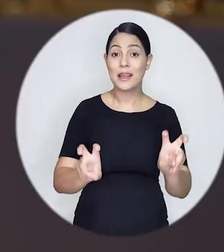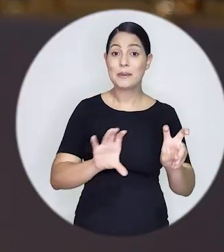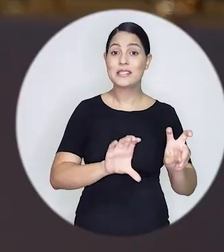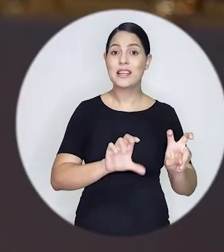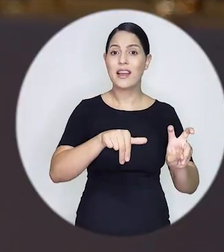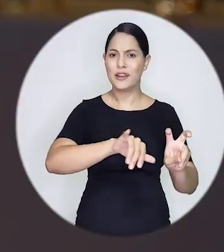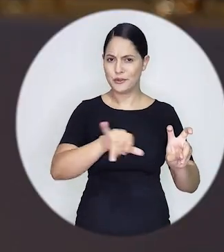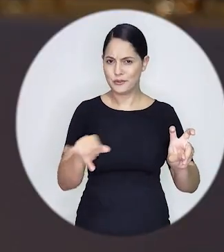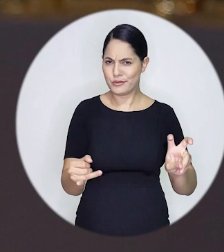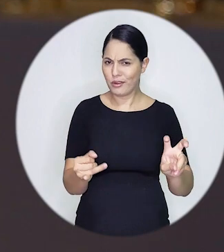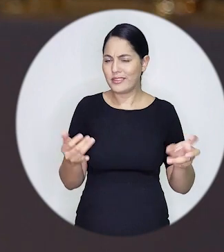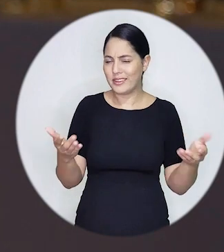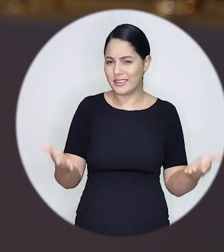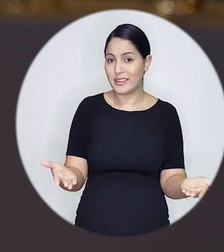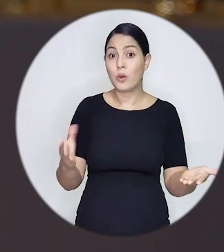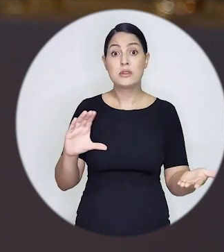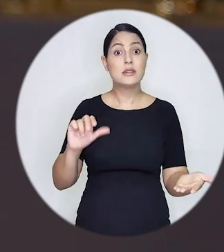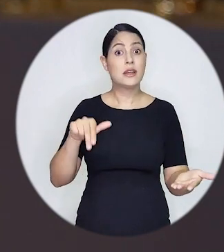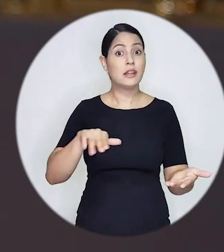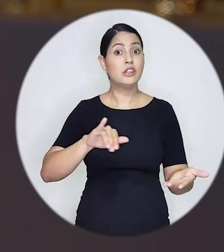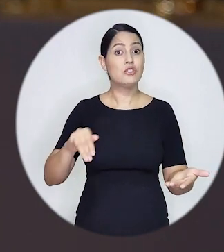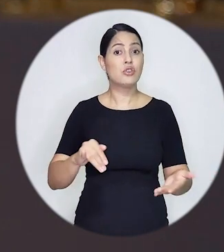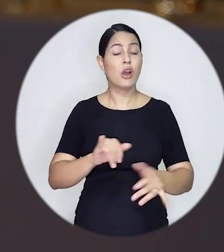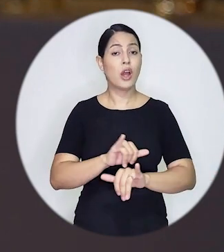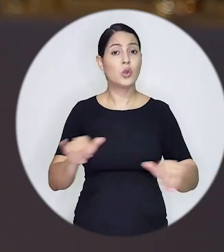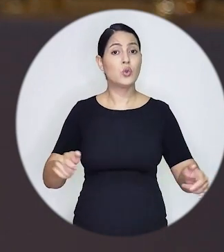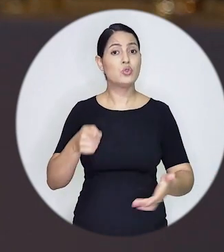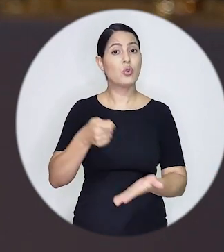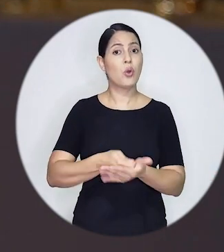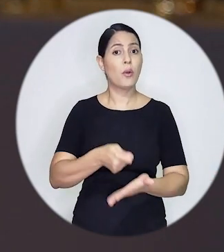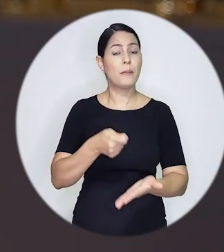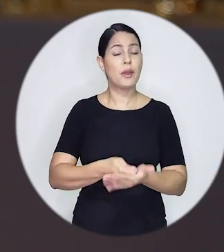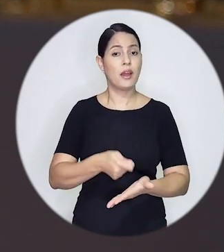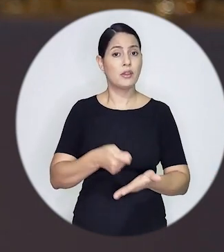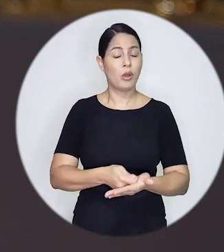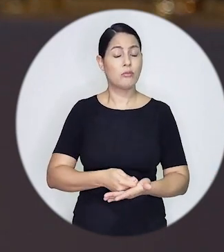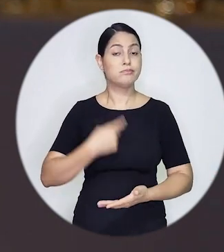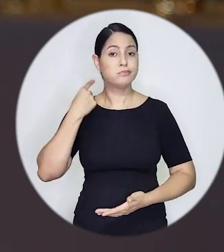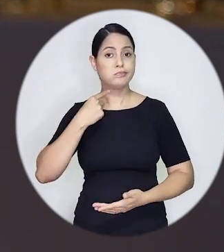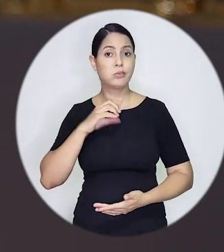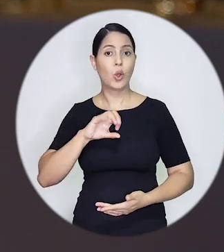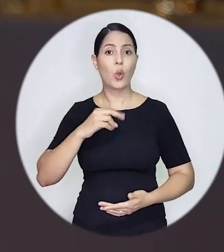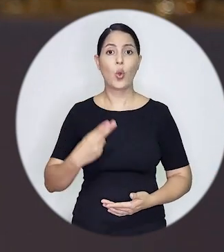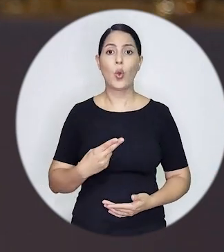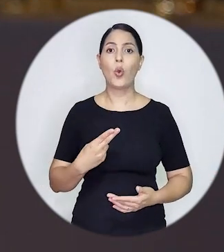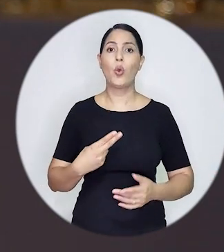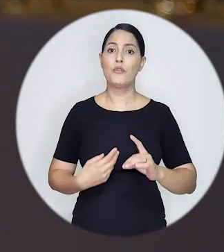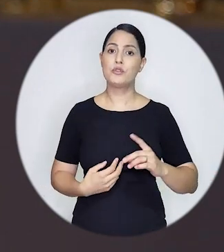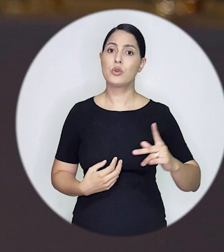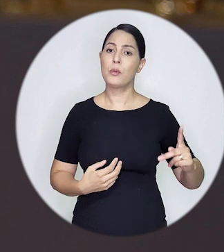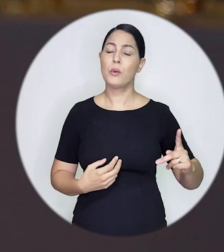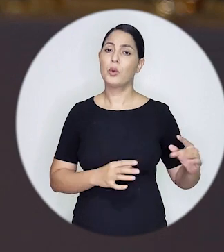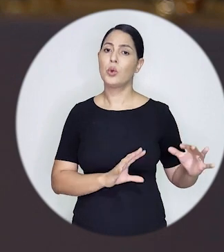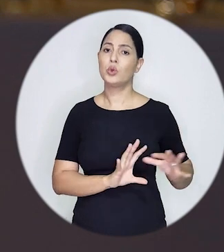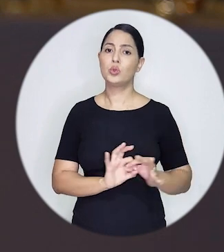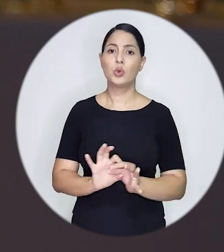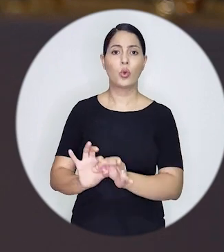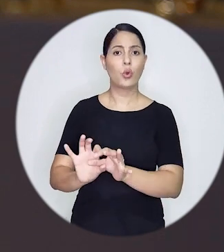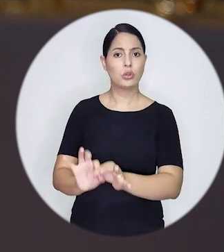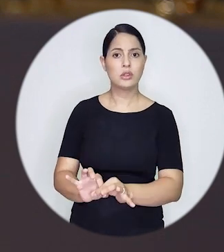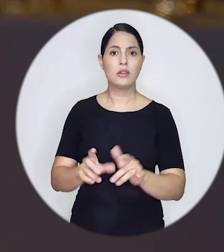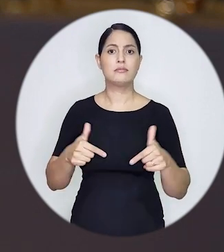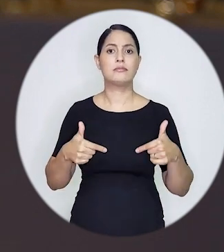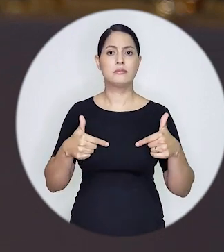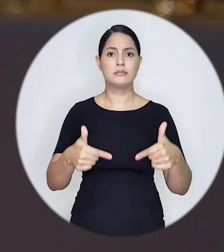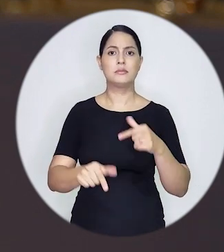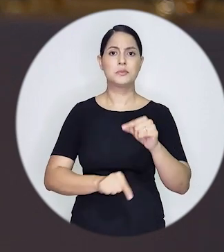Conselho Nacional de Justiça, o CNJ também tornou obrigatória a atuação de advogado ou defensor público para a